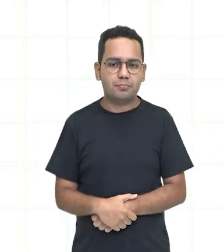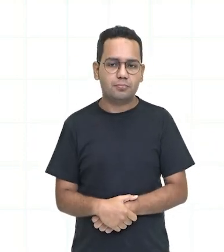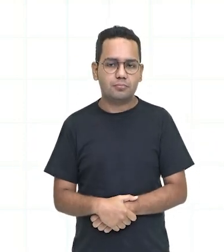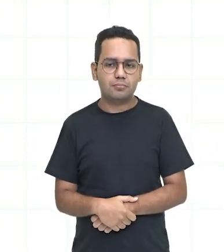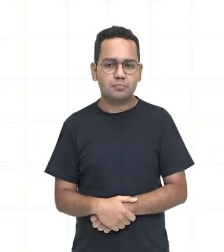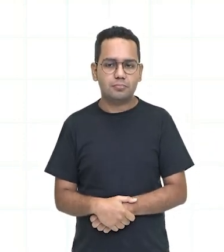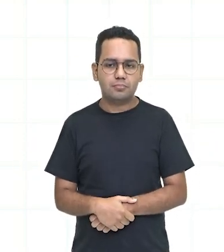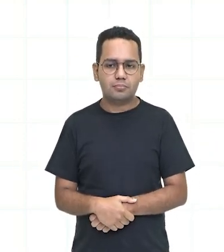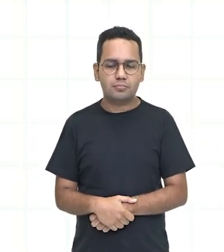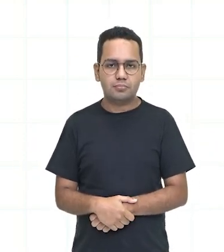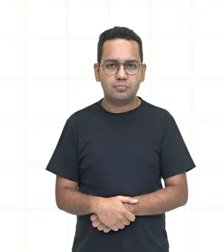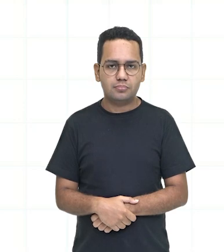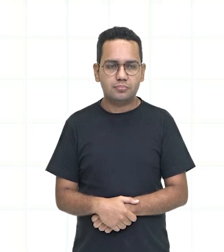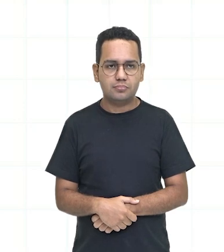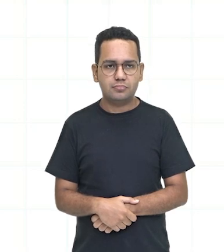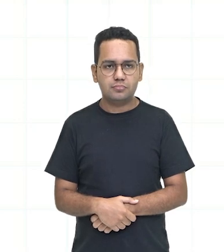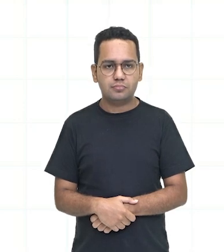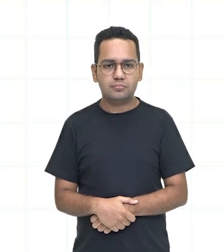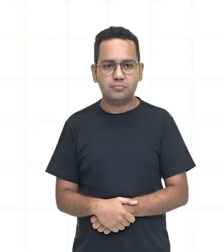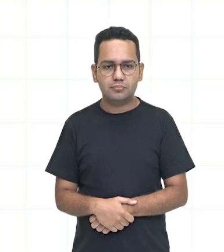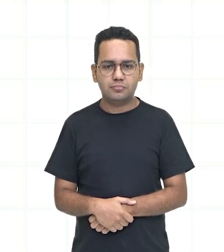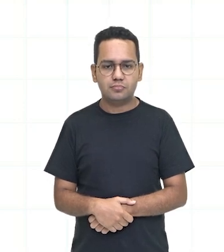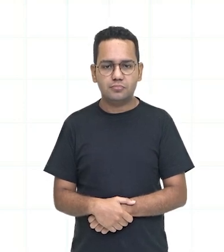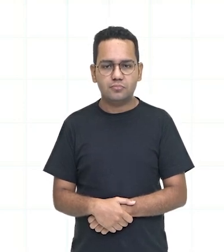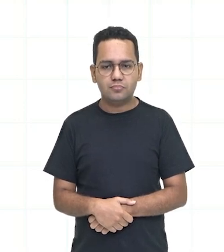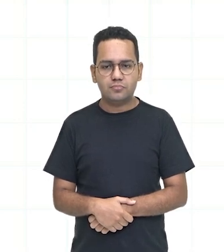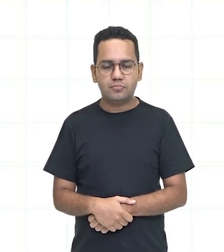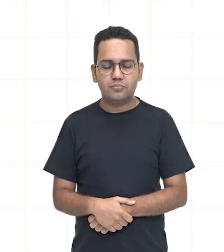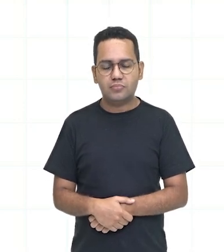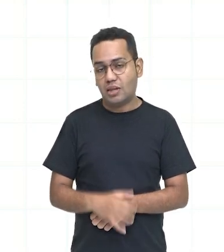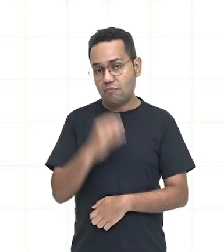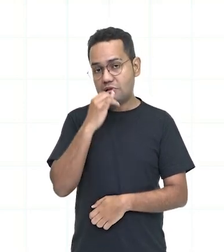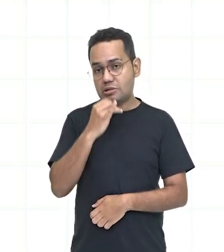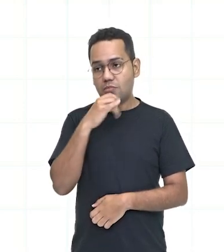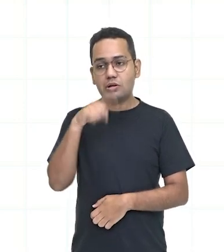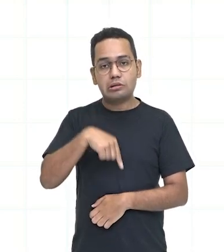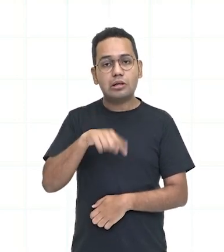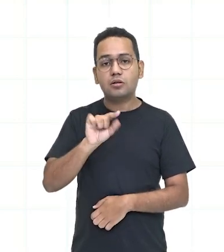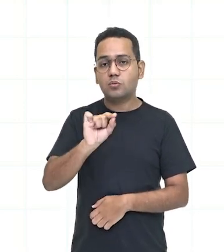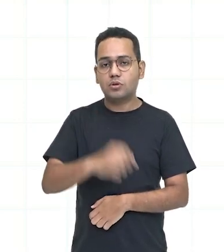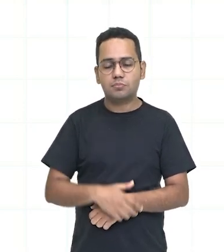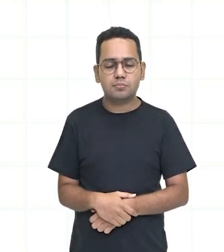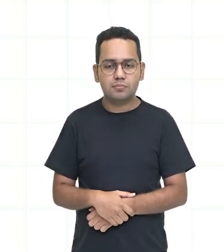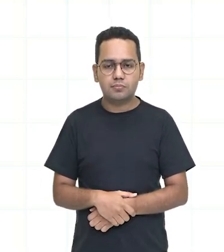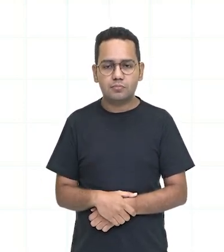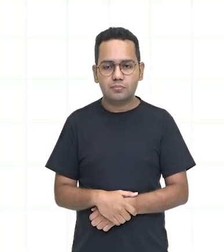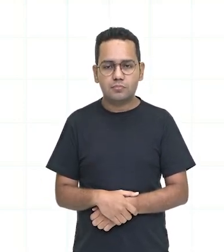Então, nós temos aqui esse exemplo que evidencia a relação aí